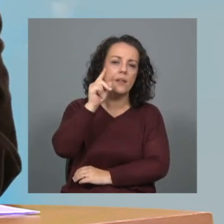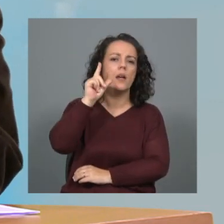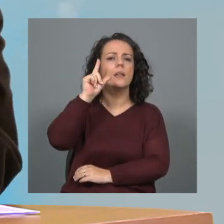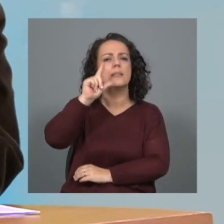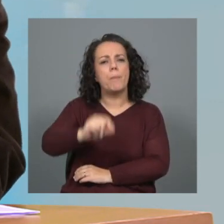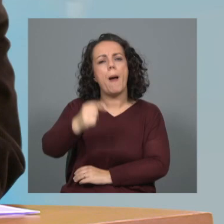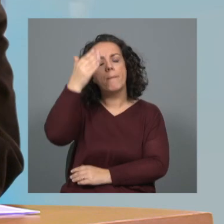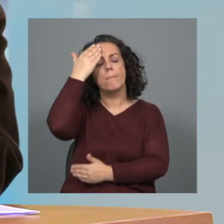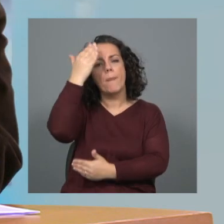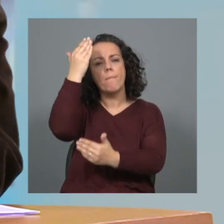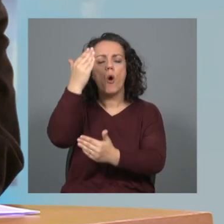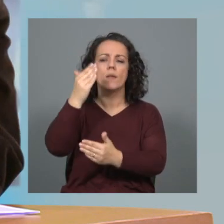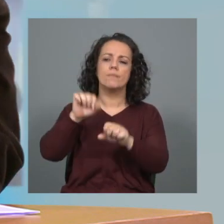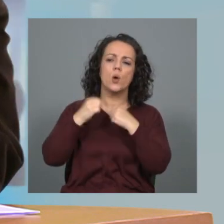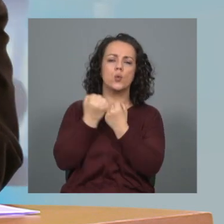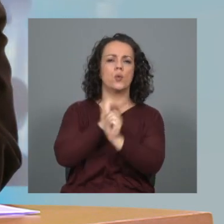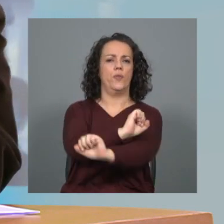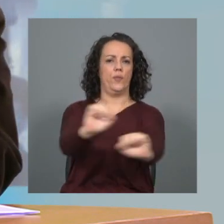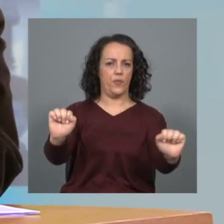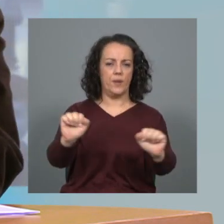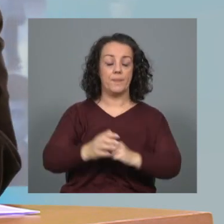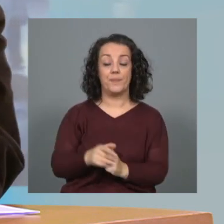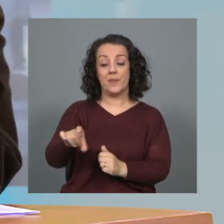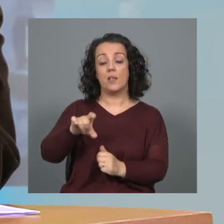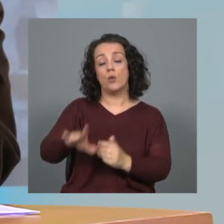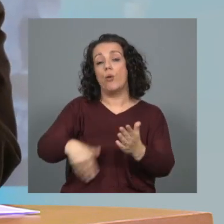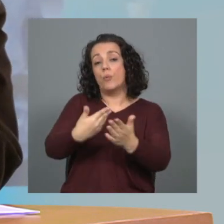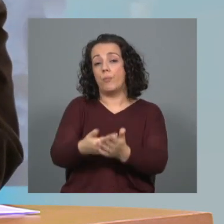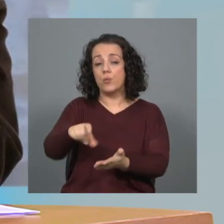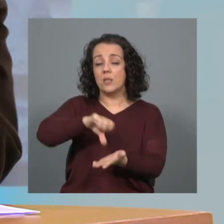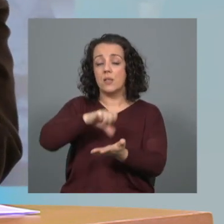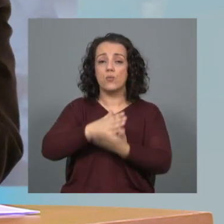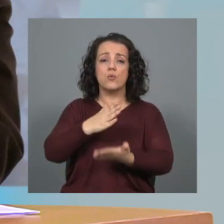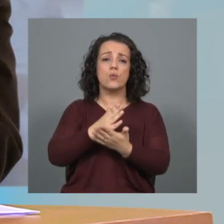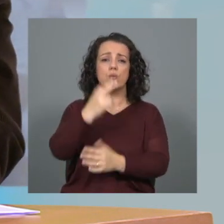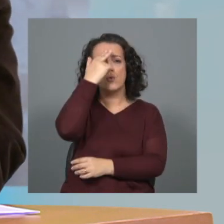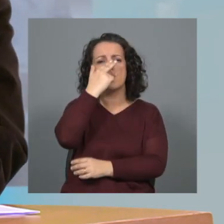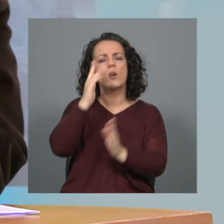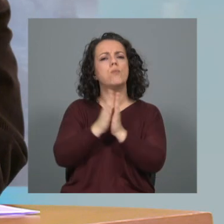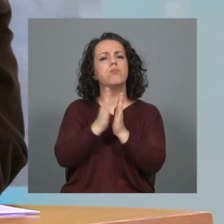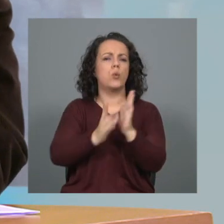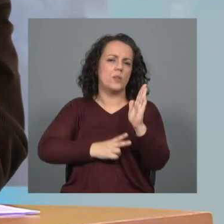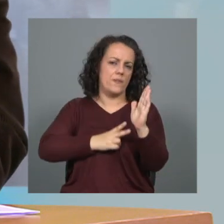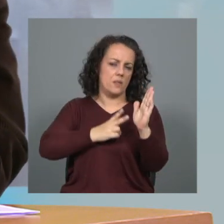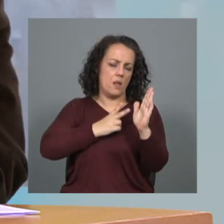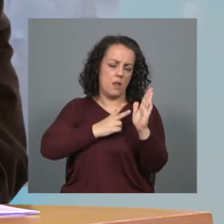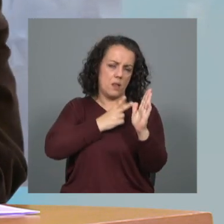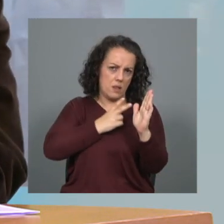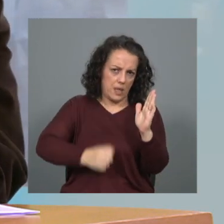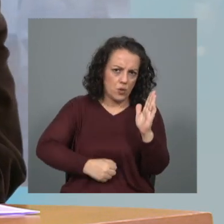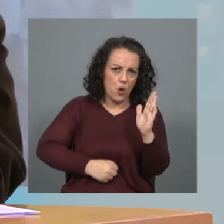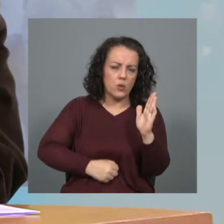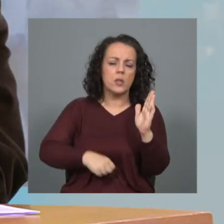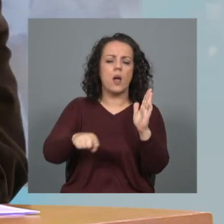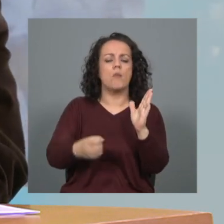sociedade. É uma proposta que o Centro de Estudos de História Religiosa da Universidade Católica promove e cuja,